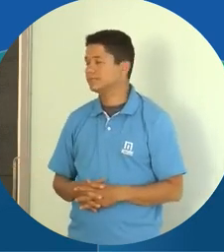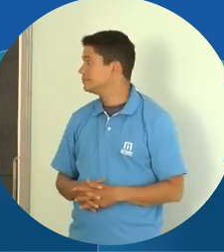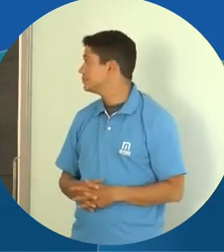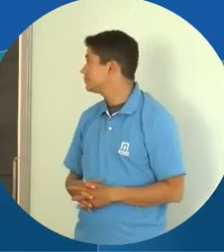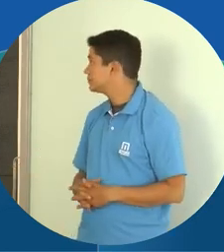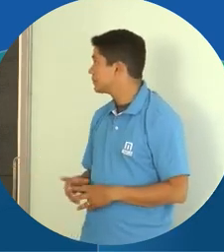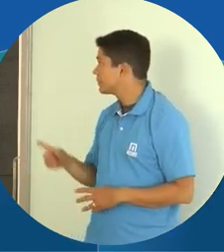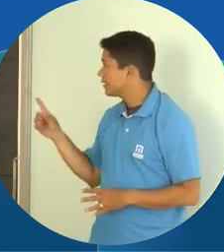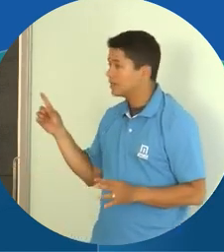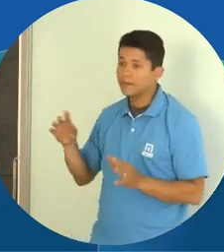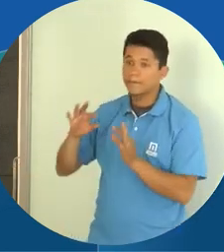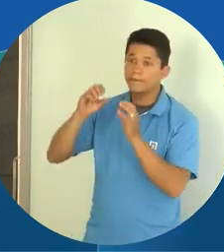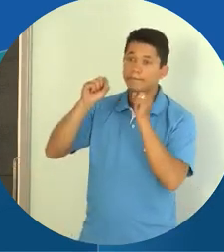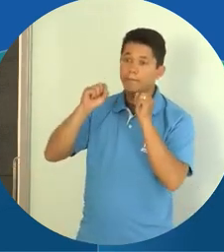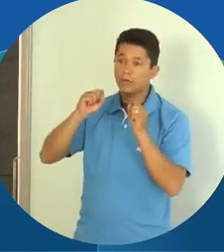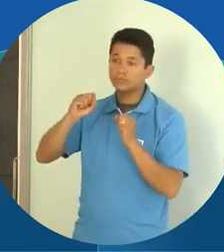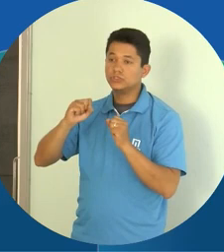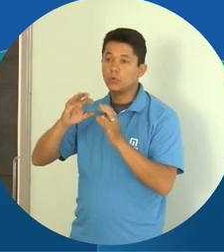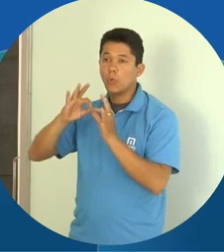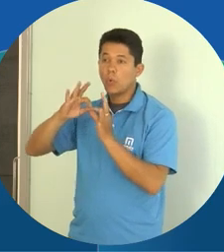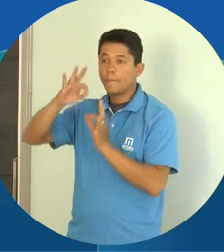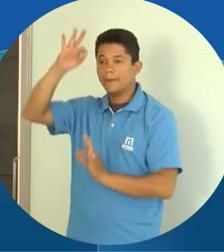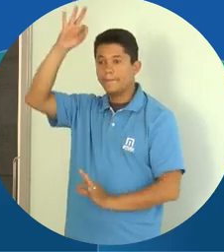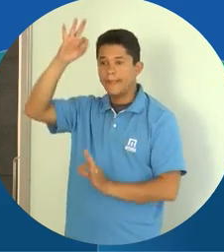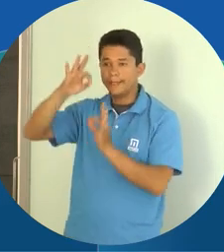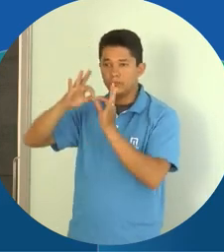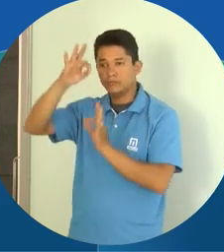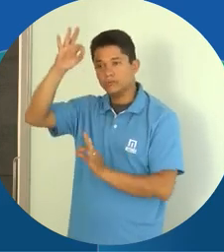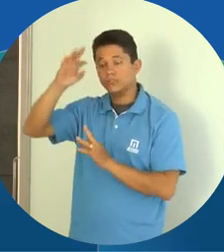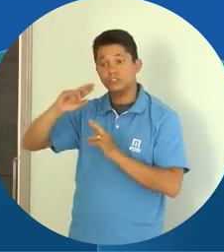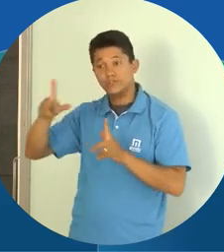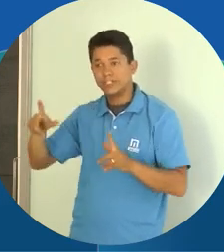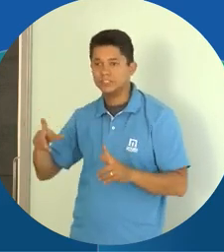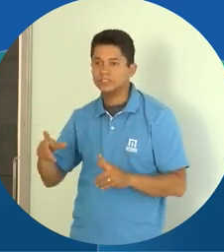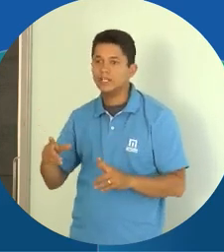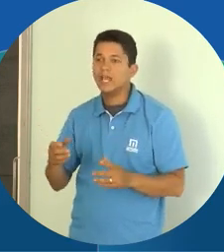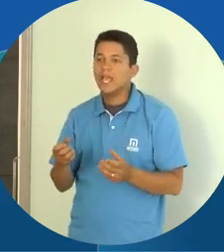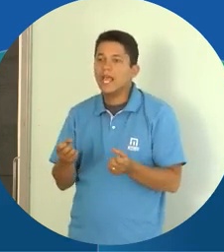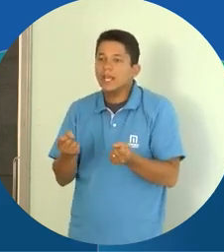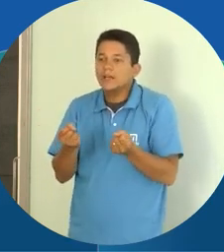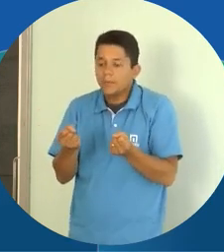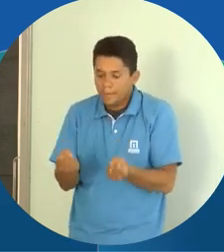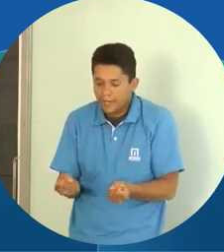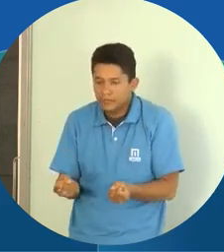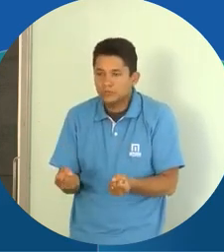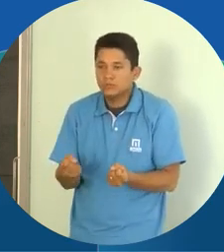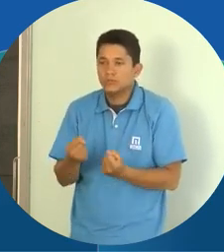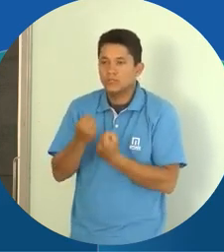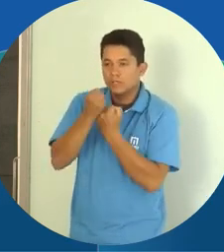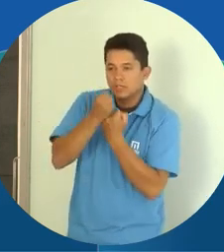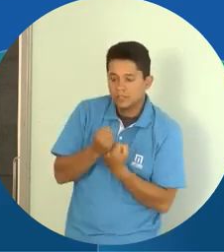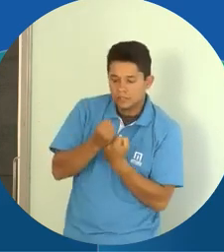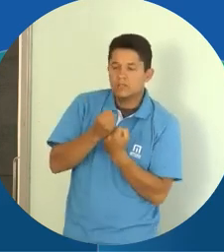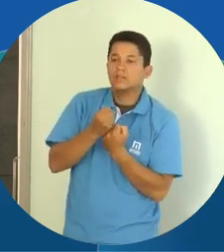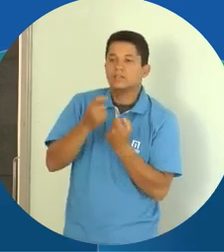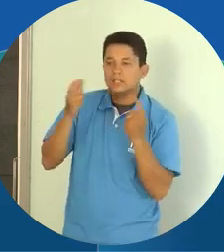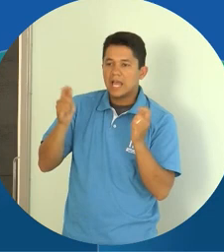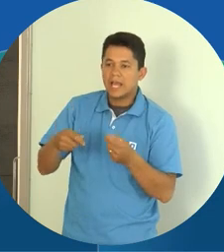o comprimento, por uma estaca de mesma capacidade de carga, relativamente às estacas